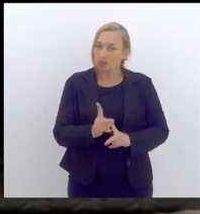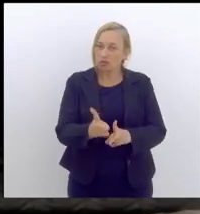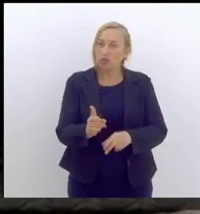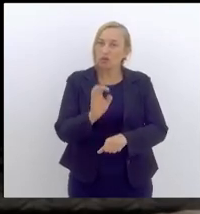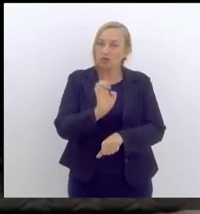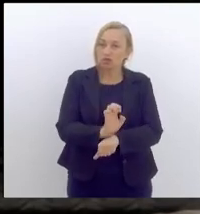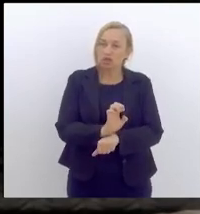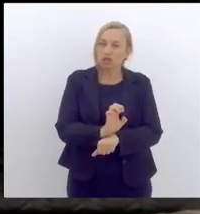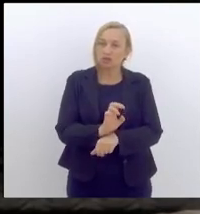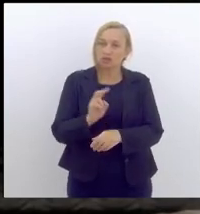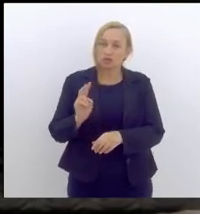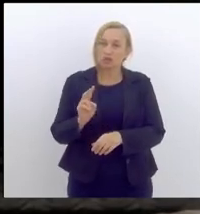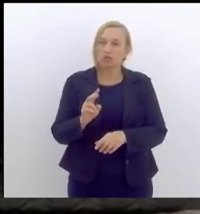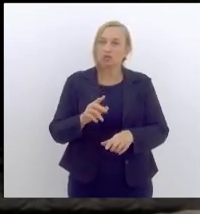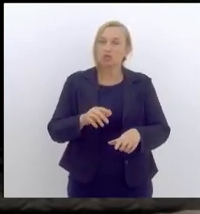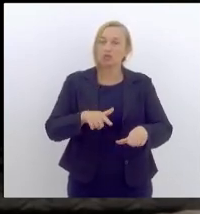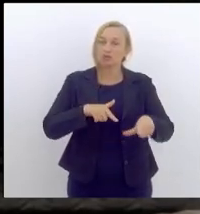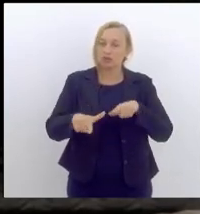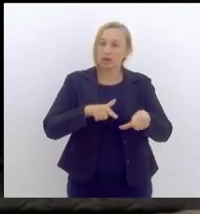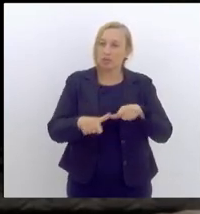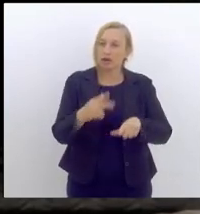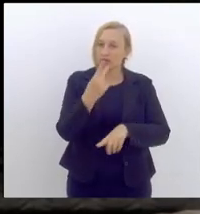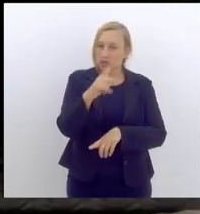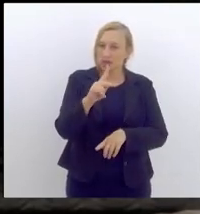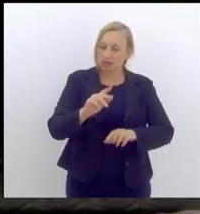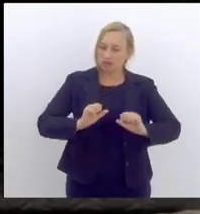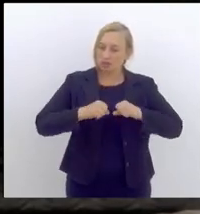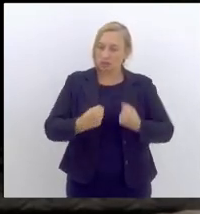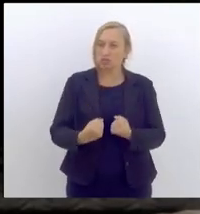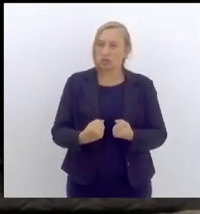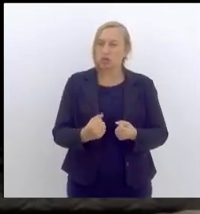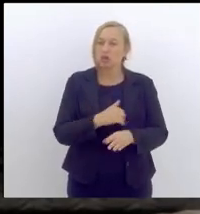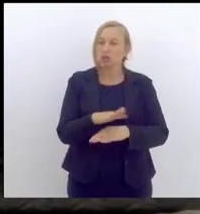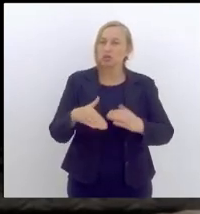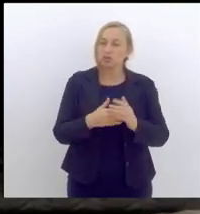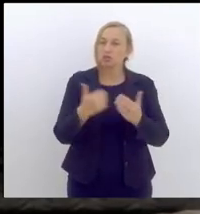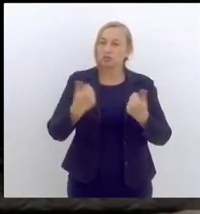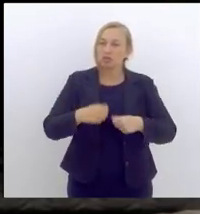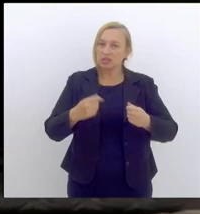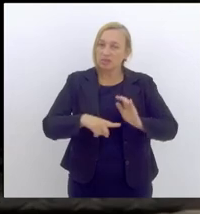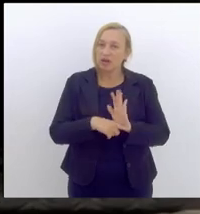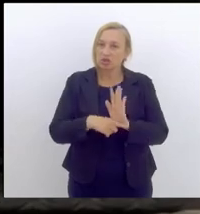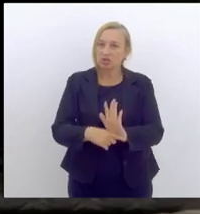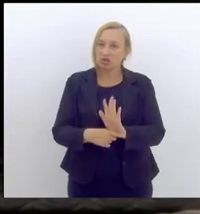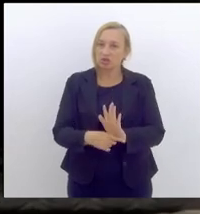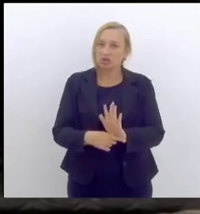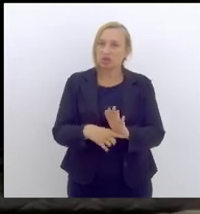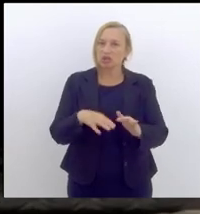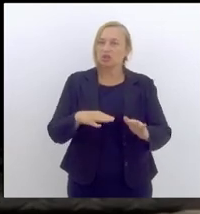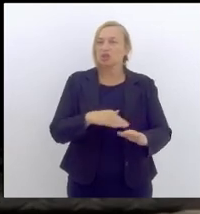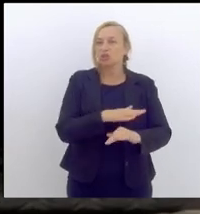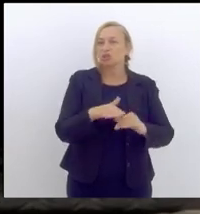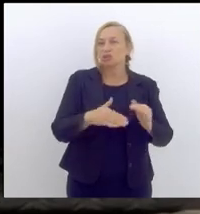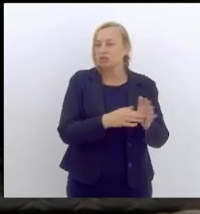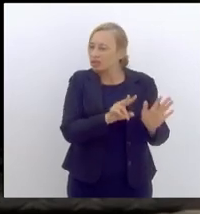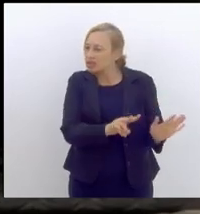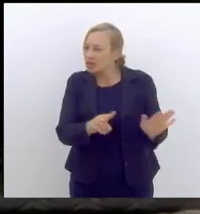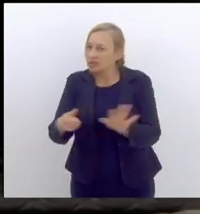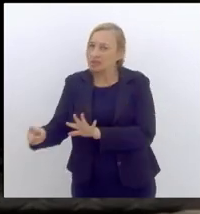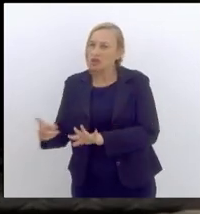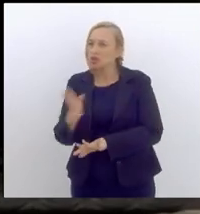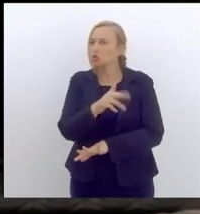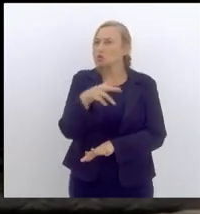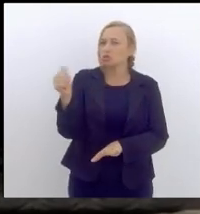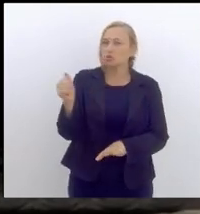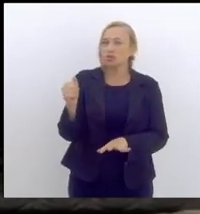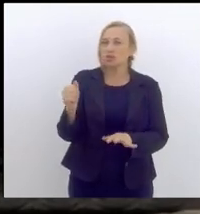pé com o trabalho que ele faz. Todos devemos ajudá-lo. Durante toda essa semana, nunca